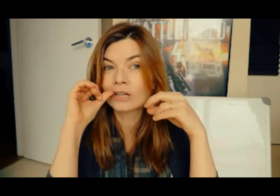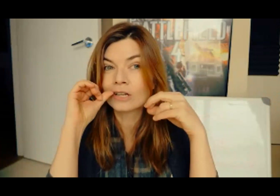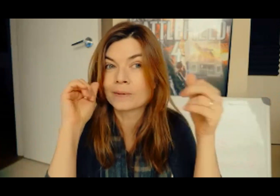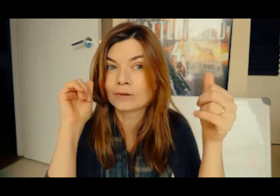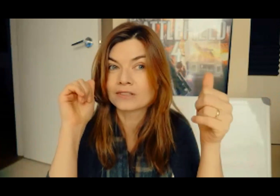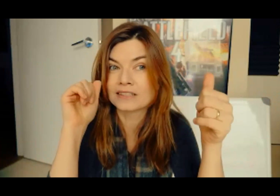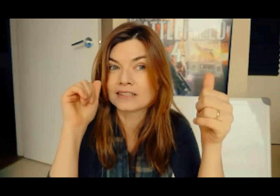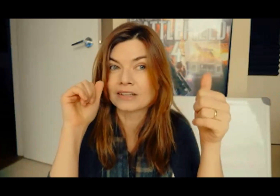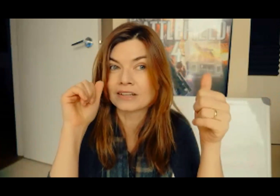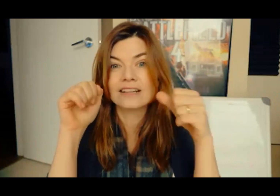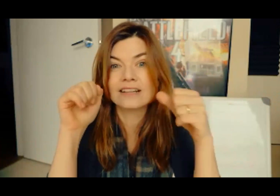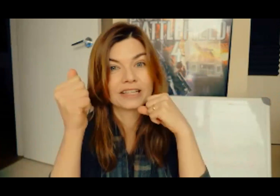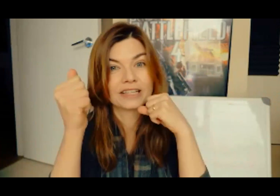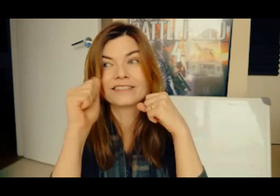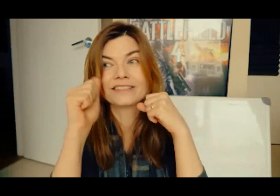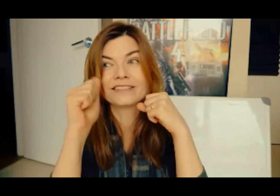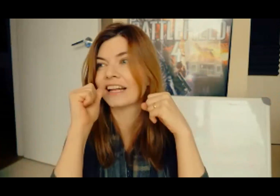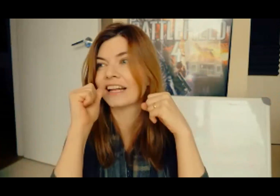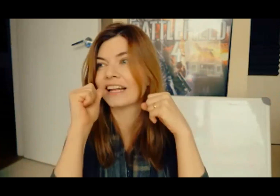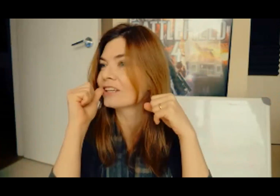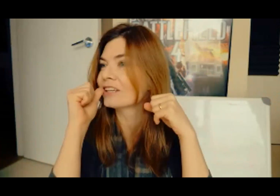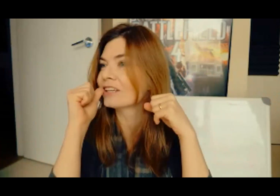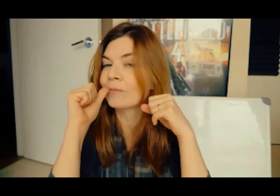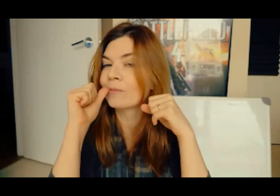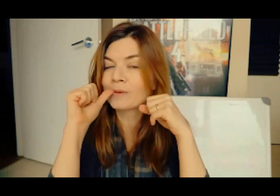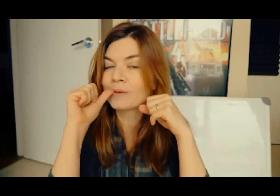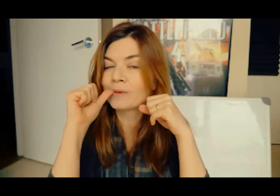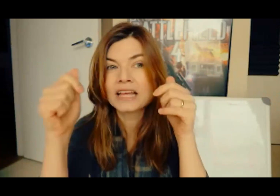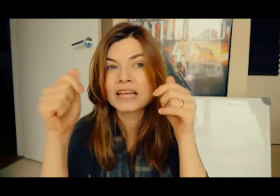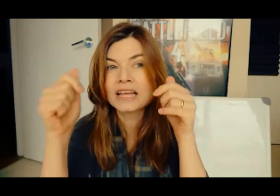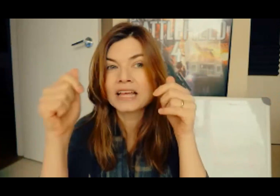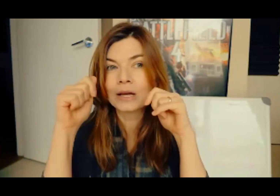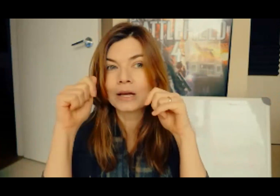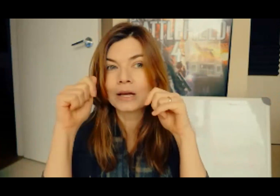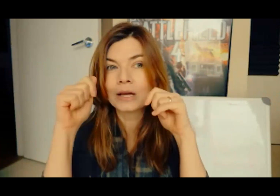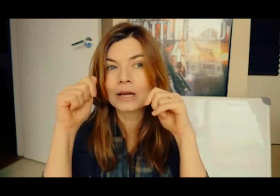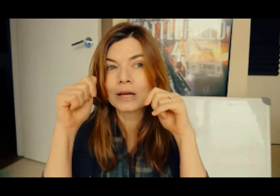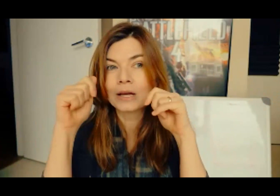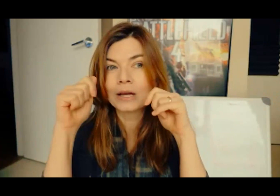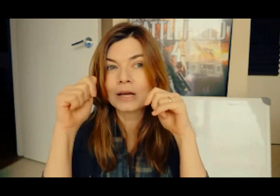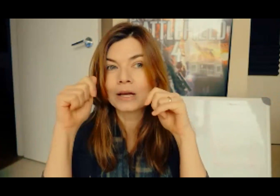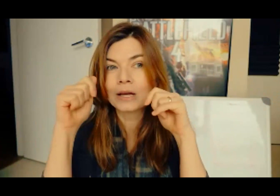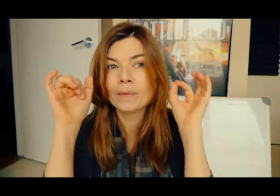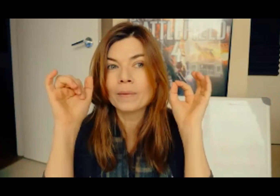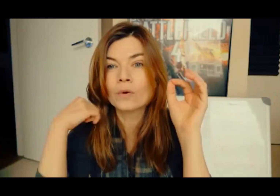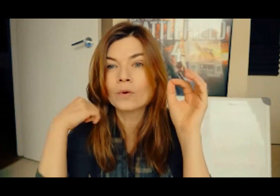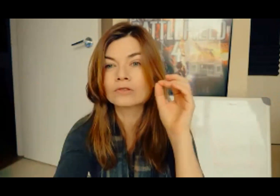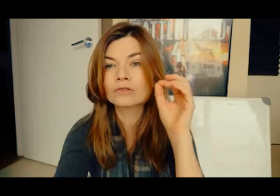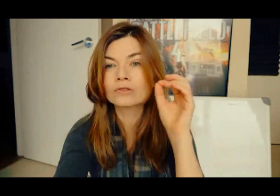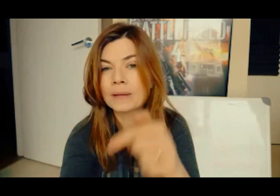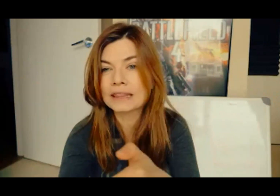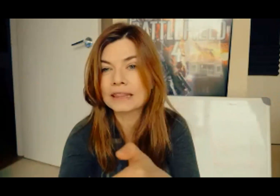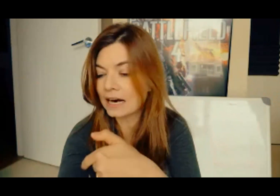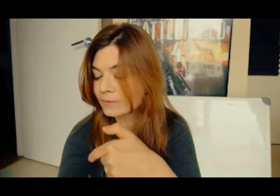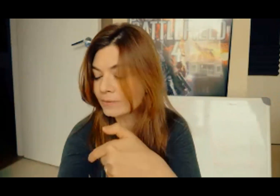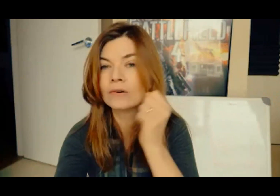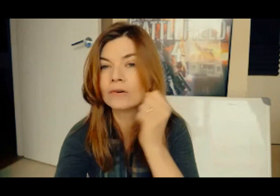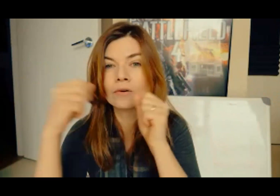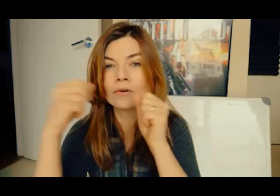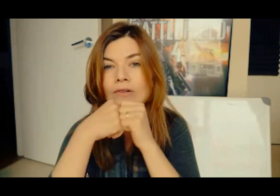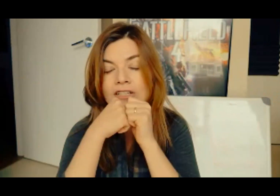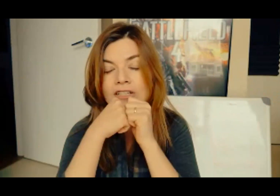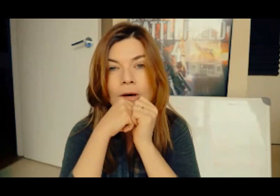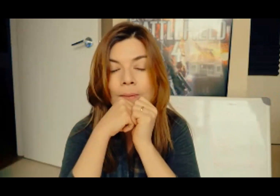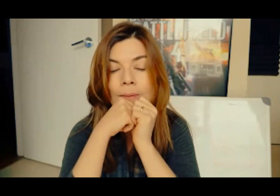cobertor, ele perguntou se estava nice, eu falei, sim, está nice, muito legal, muito obrigada. E enquanto ele me distraía com o cobertor, o outro já espetava uma agulha